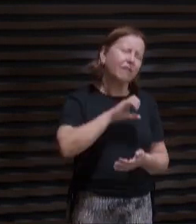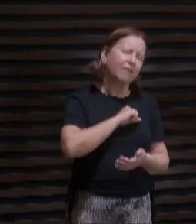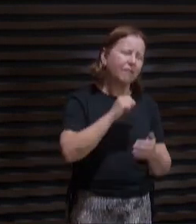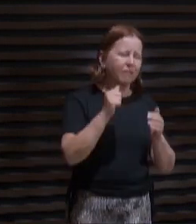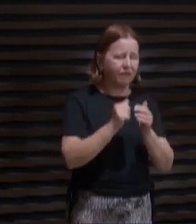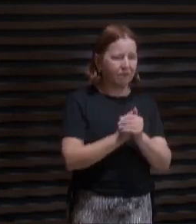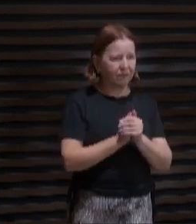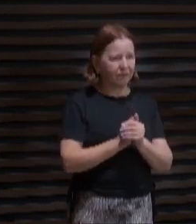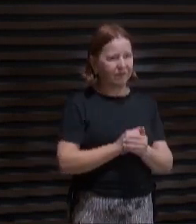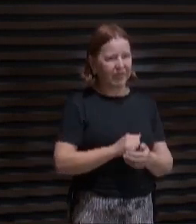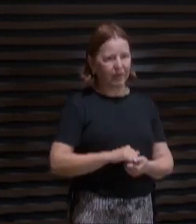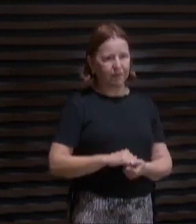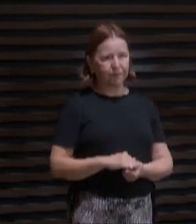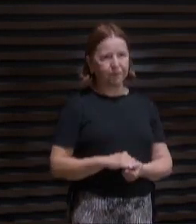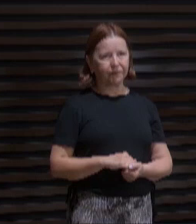Amém.